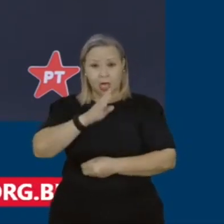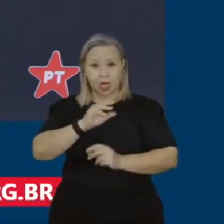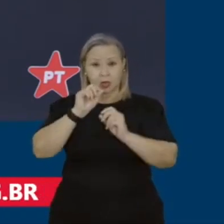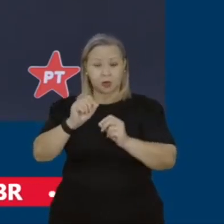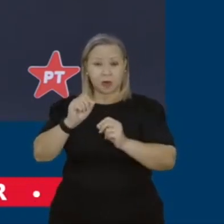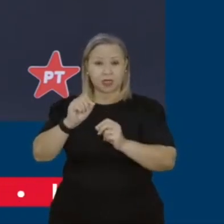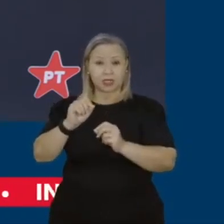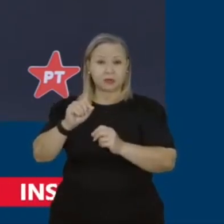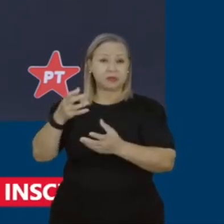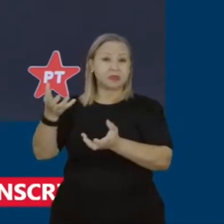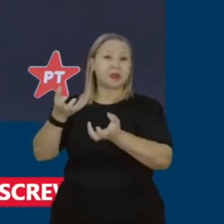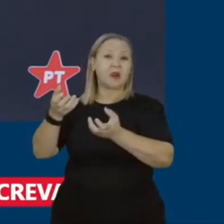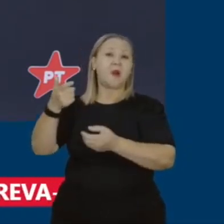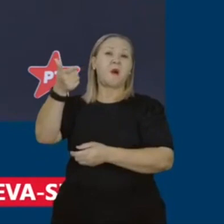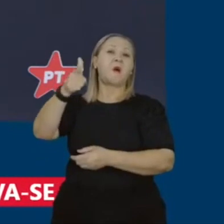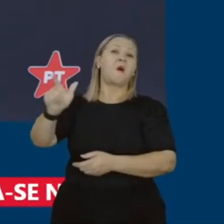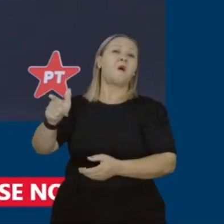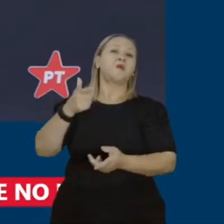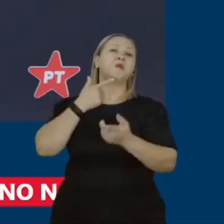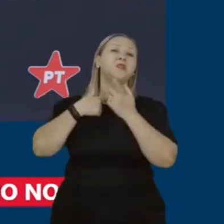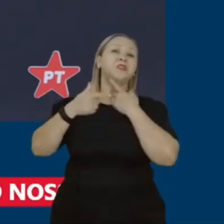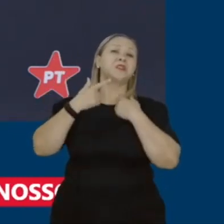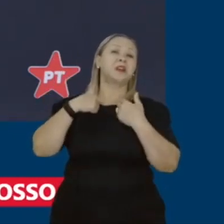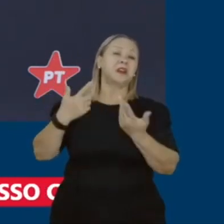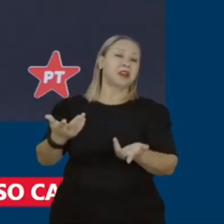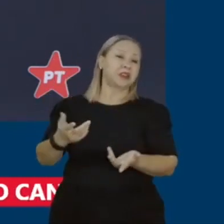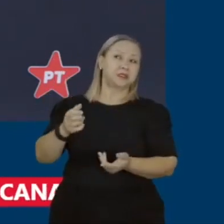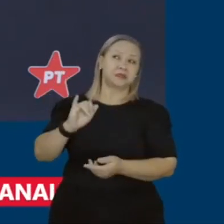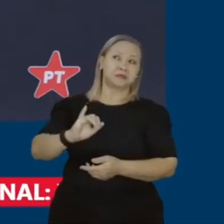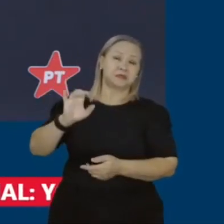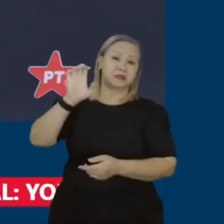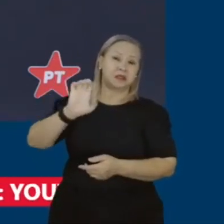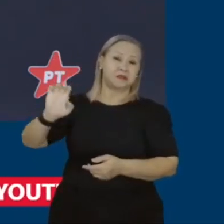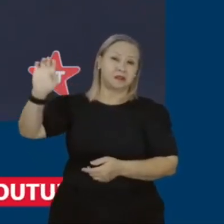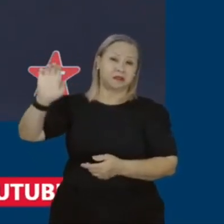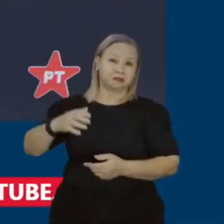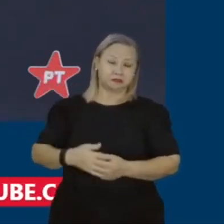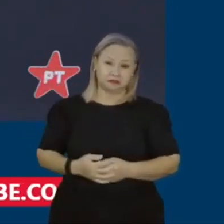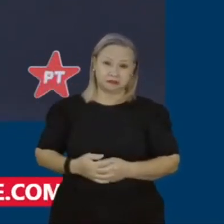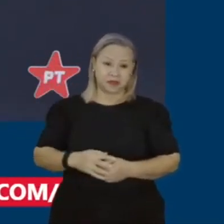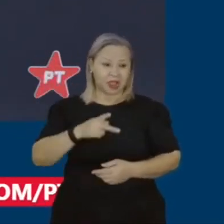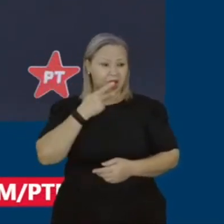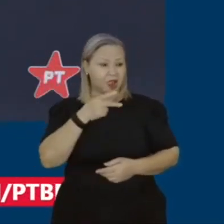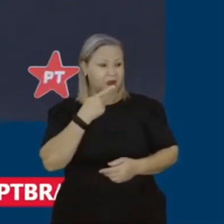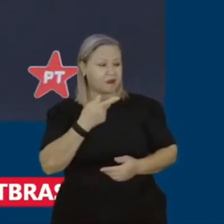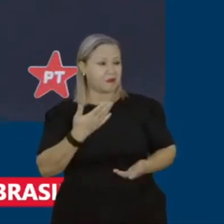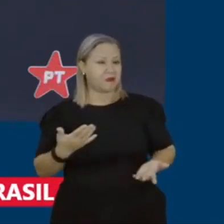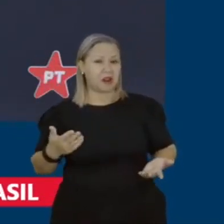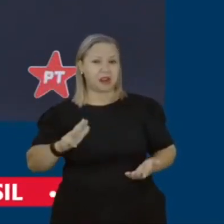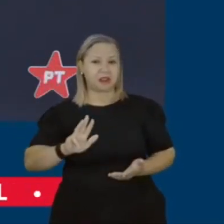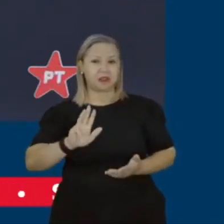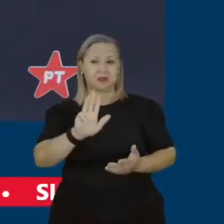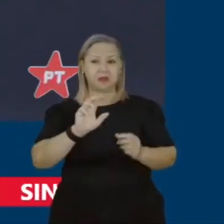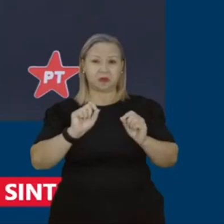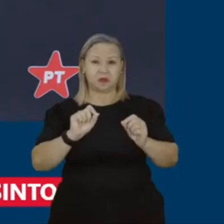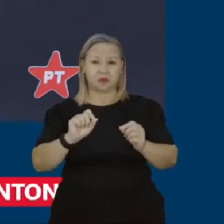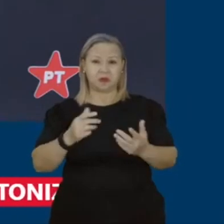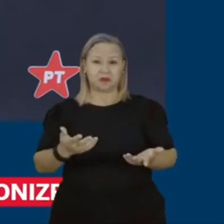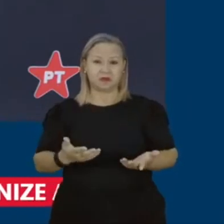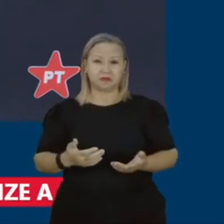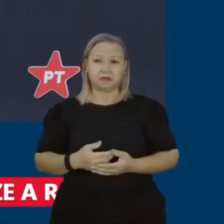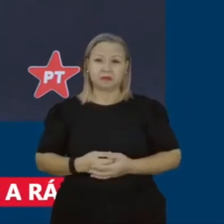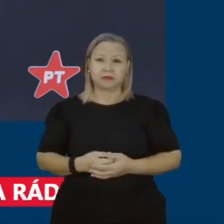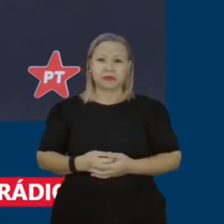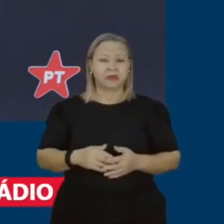Brasil. Não, os sócios, esse imbecil do Luna, me perdoa o termo, eu tinha até um respeito por ele,